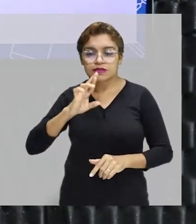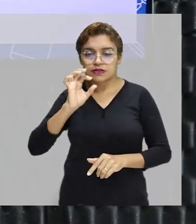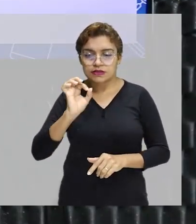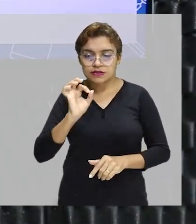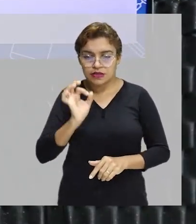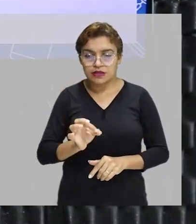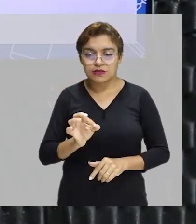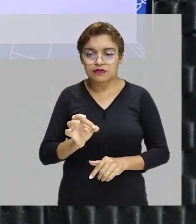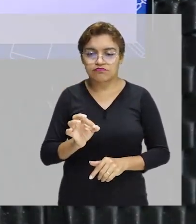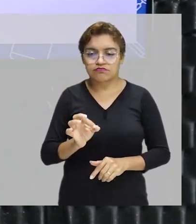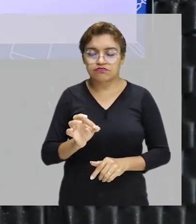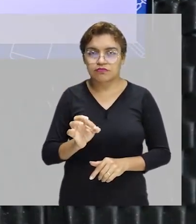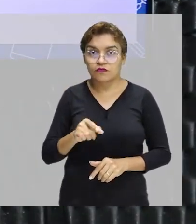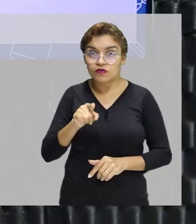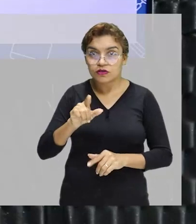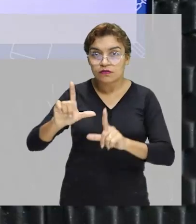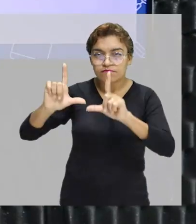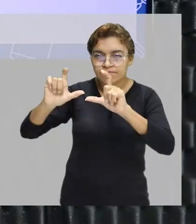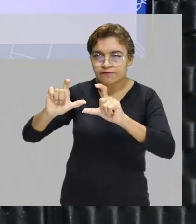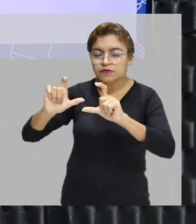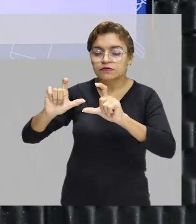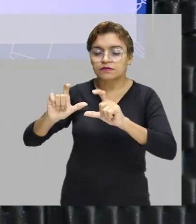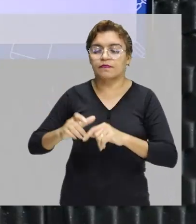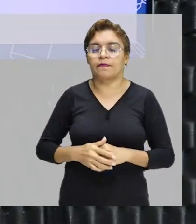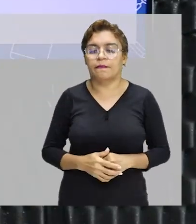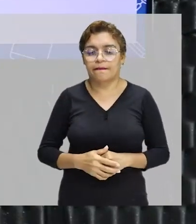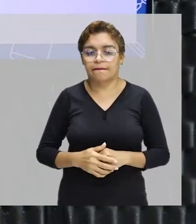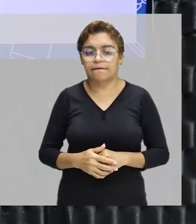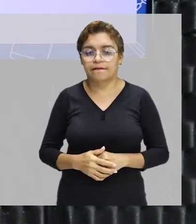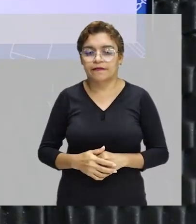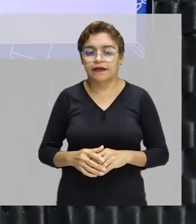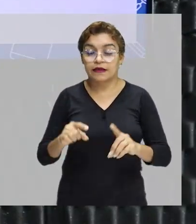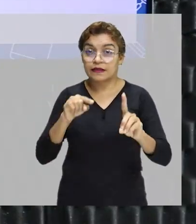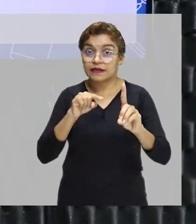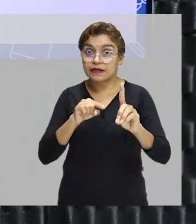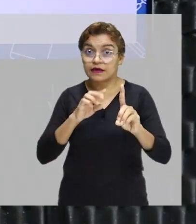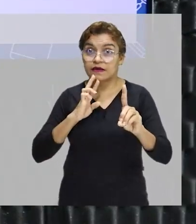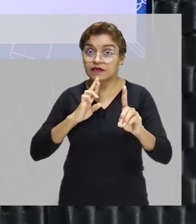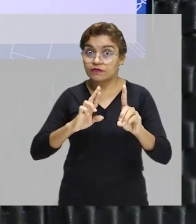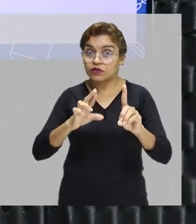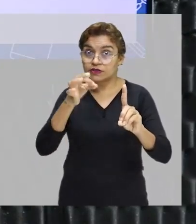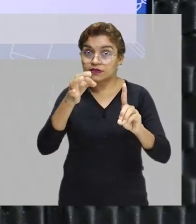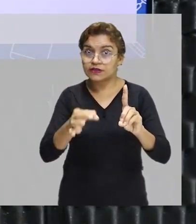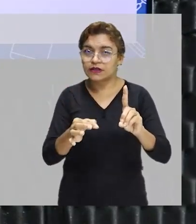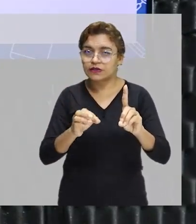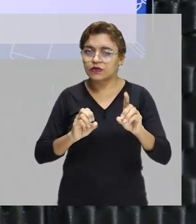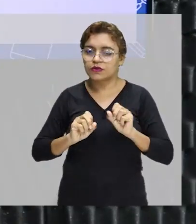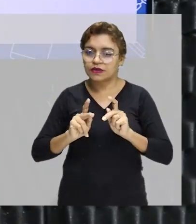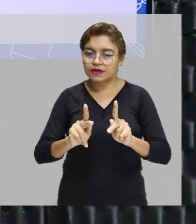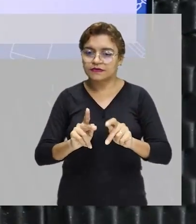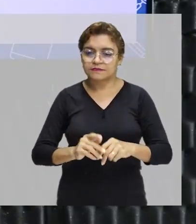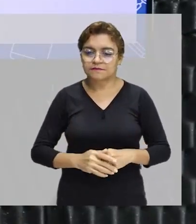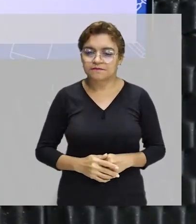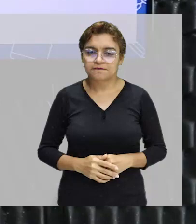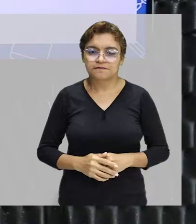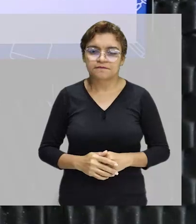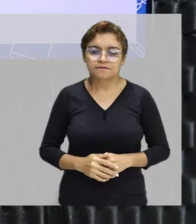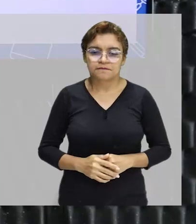a tela. Então, a alternativa correta, a letra D. Pegaram, turminha? Então, vamos para